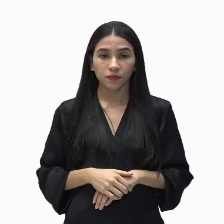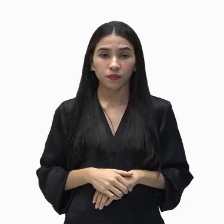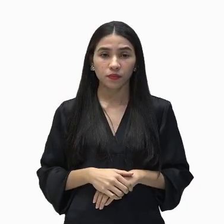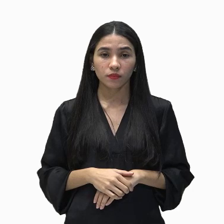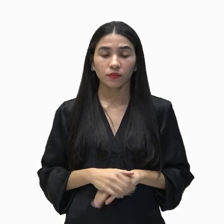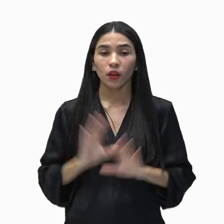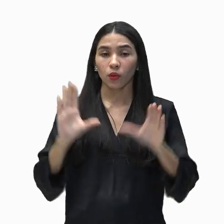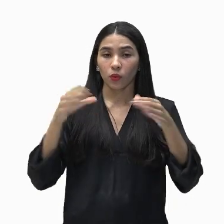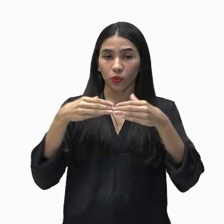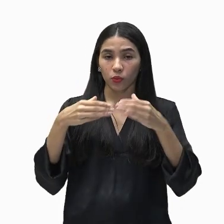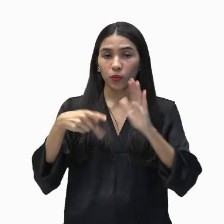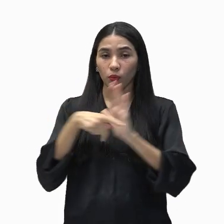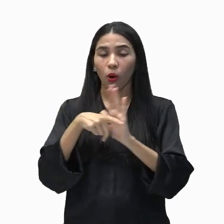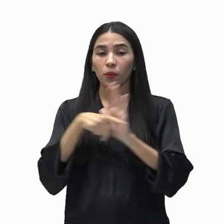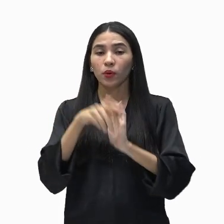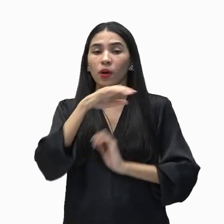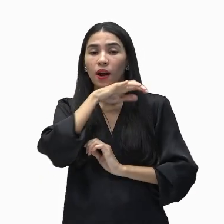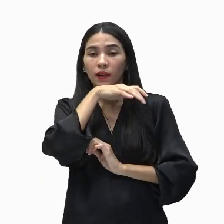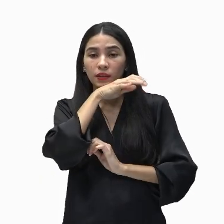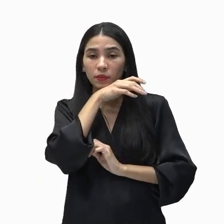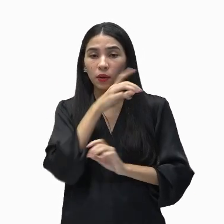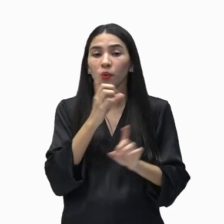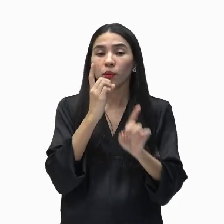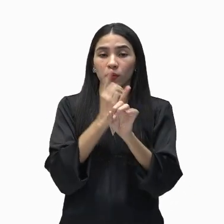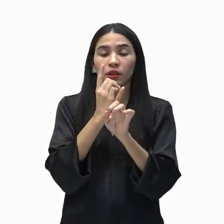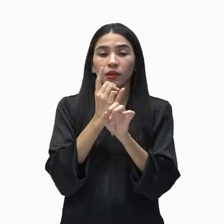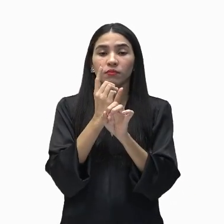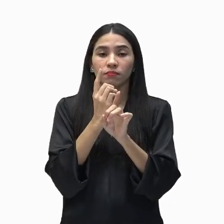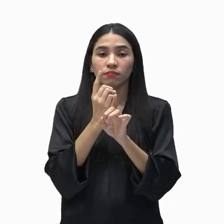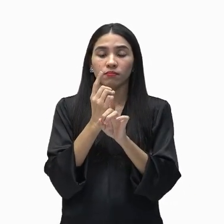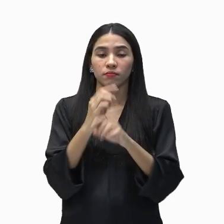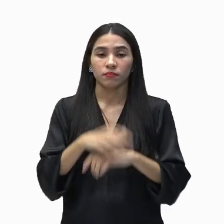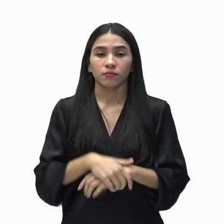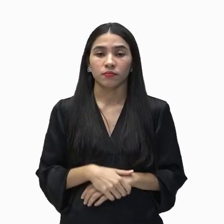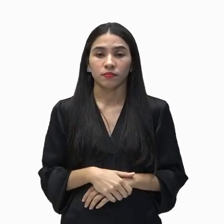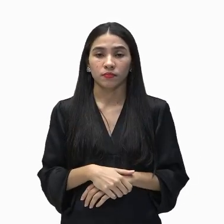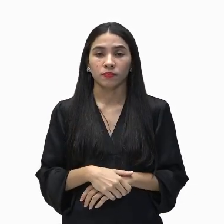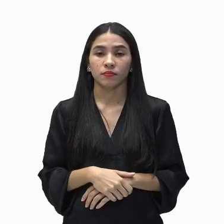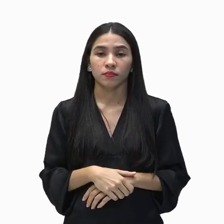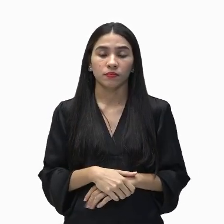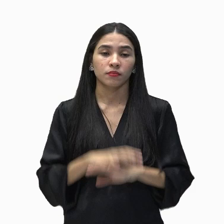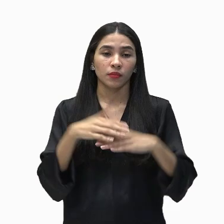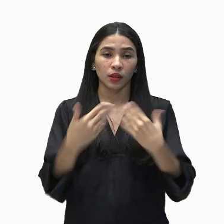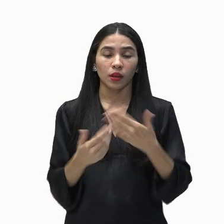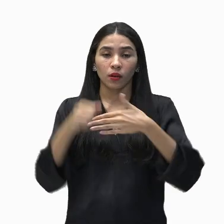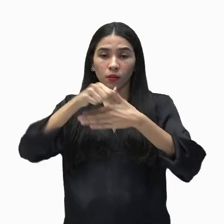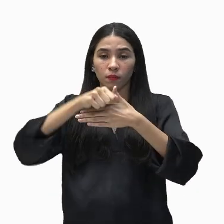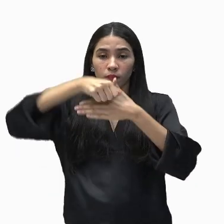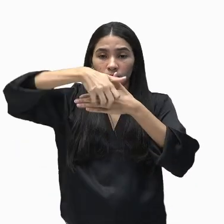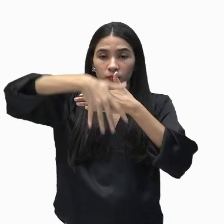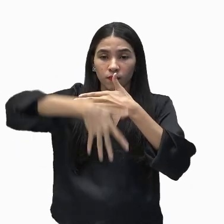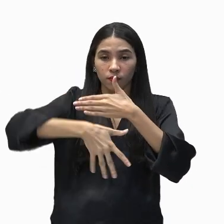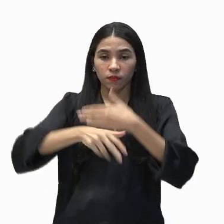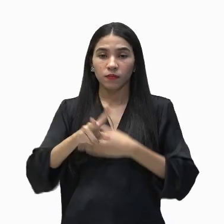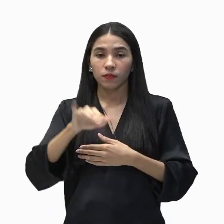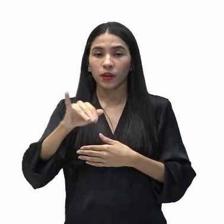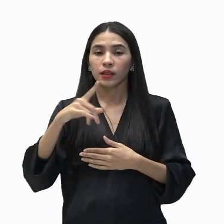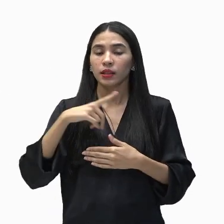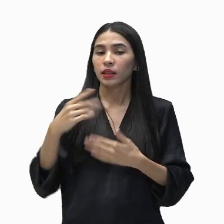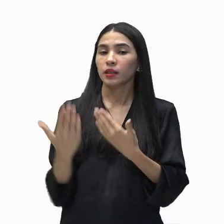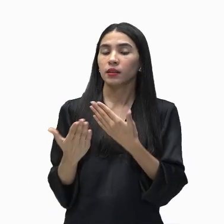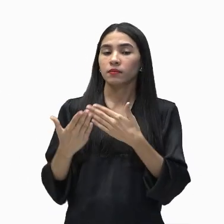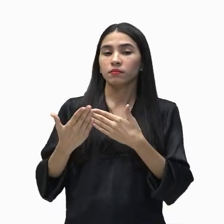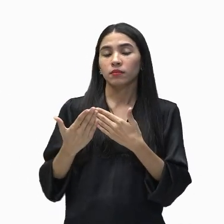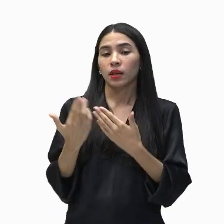à espécie que é o indivíduo propriamente dito. Então, a taxonomia ela vai ser responsável por fazer